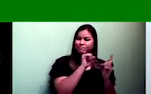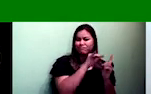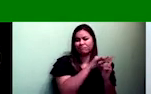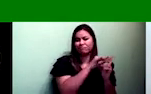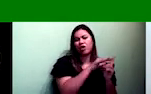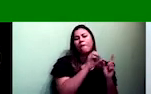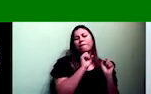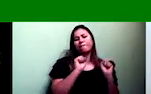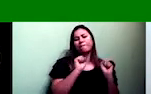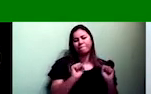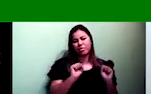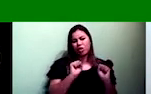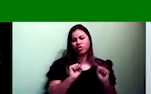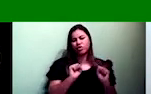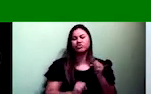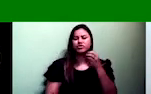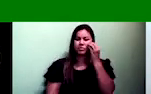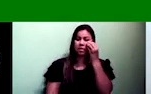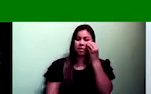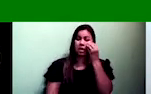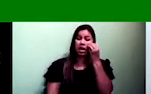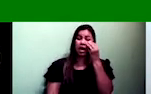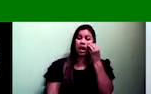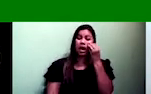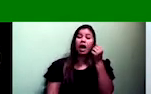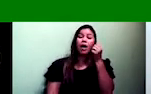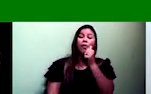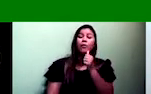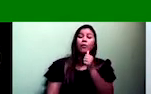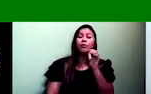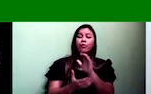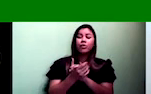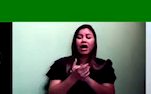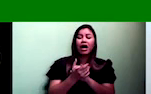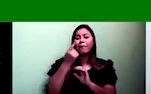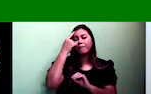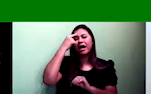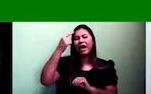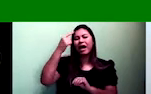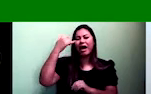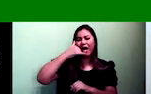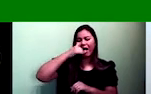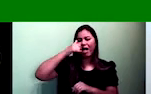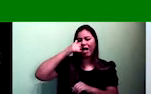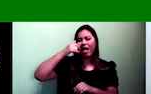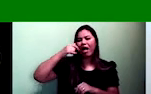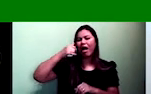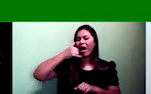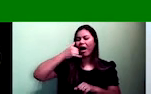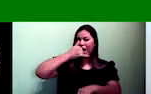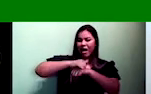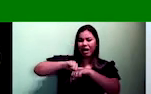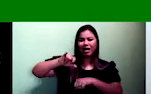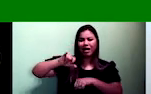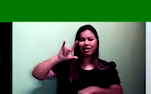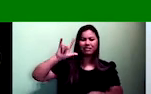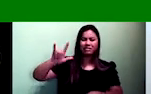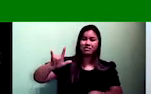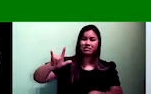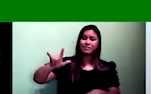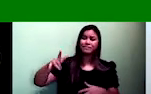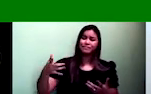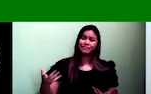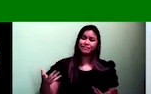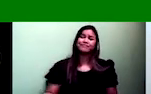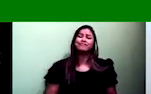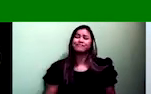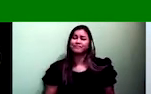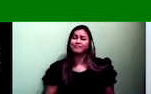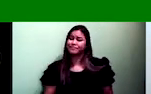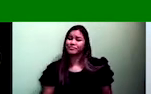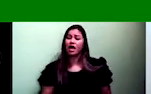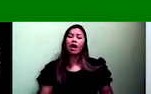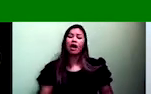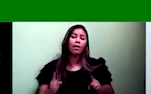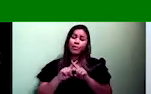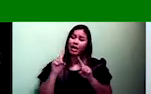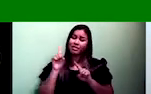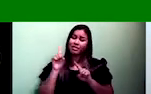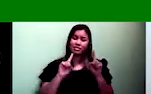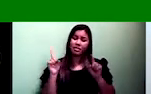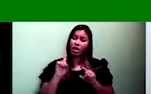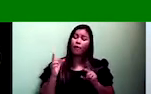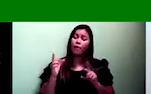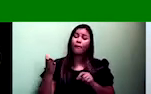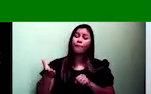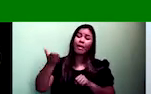que vai dar. A esposa vai achar que foi traída, que o marido não lhe é fiel. Mas não é. Foi o período